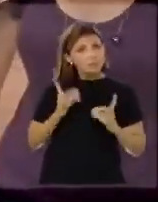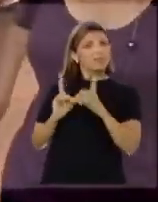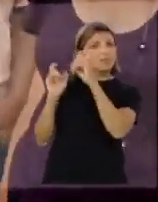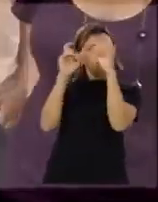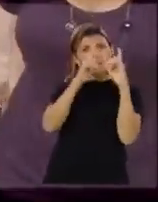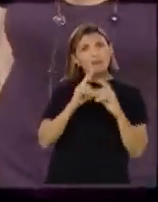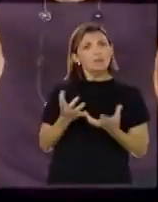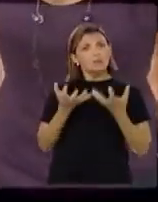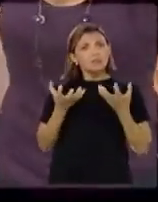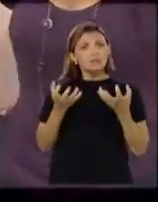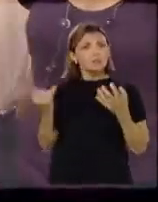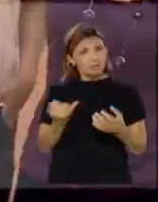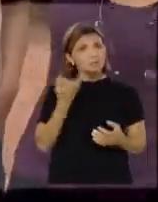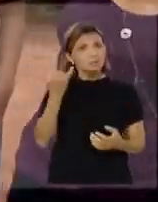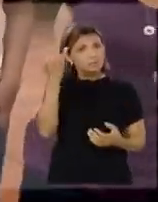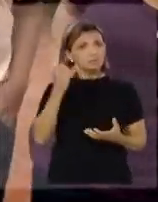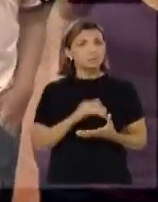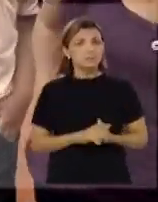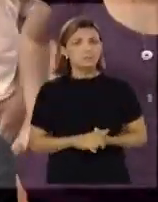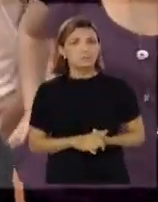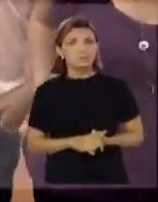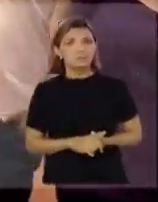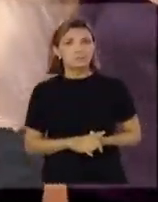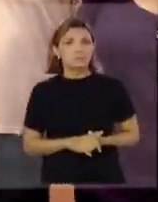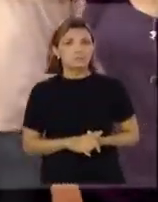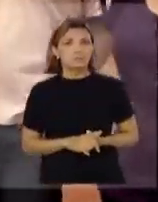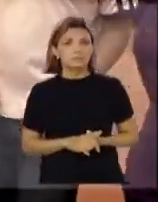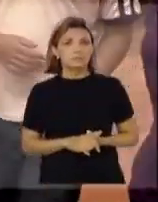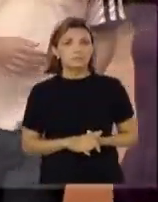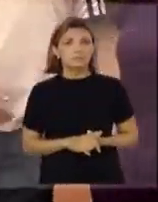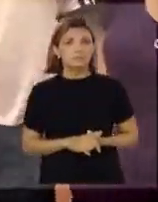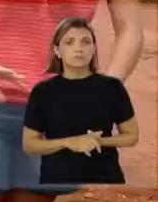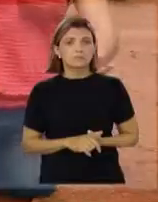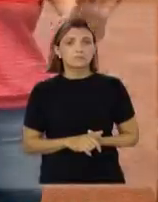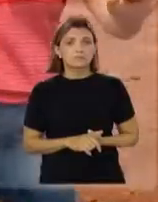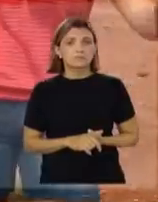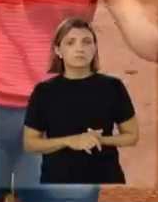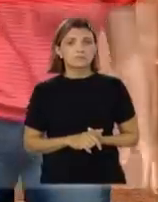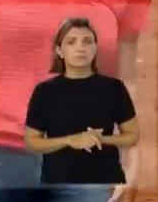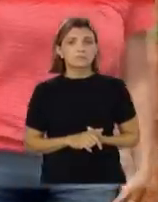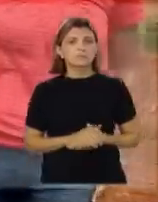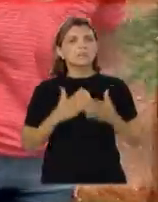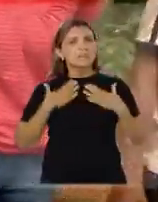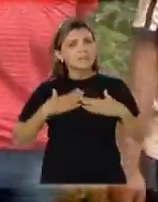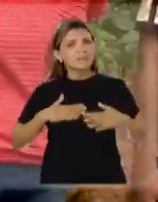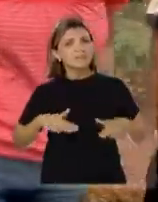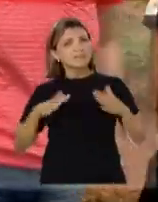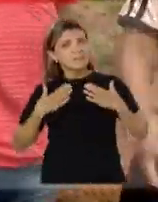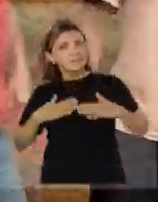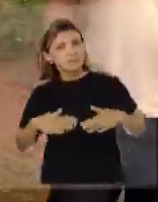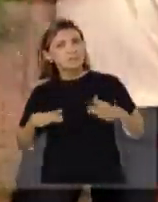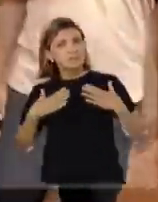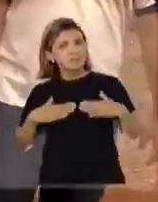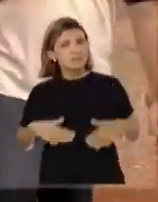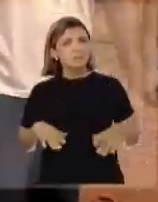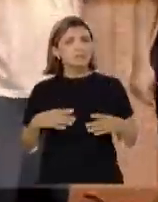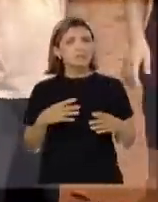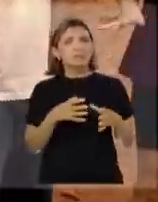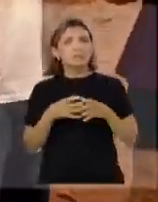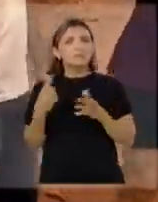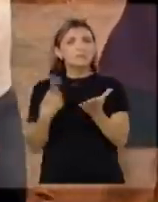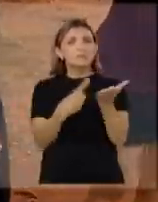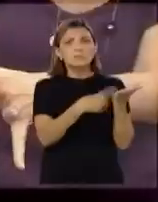árvore, toda planta, tudo que a gente vê pela frente. Era um mandacaru, Tata. Uma árvore muito importante do Nordeste. Ah, essa informação mudou a minha vida. Ah, ninguém mandou você vir com a gente,